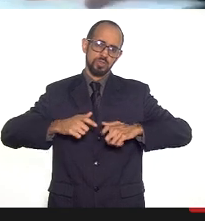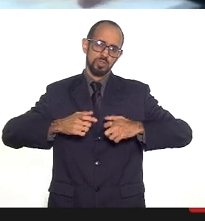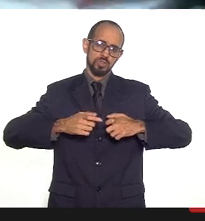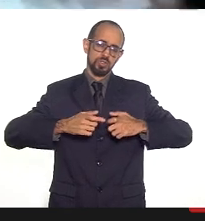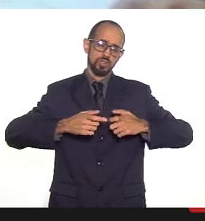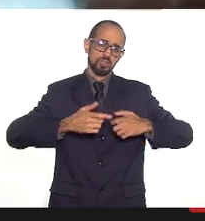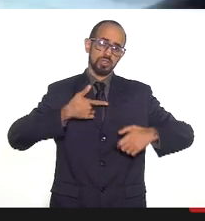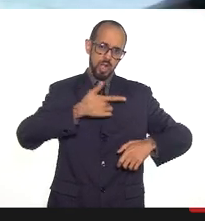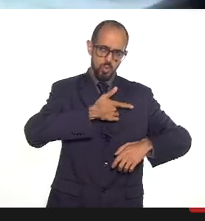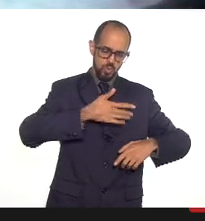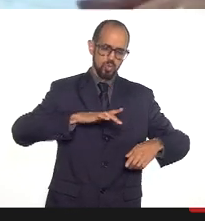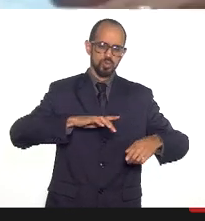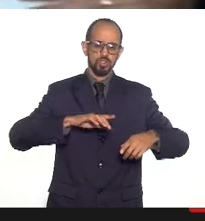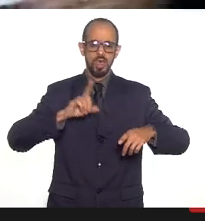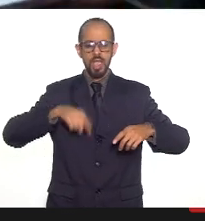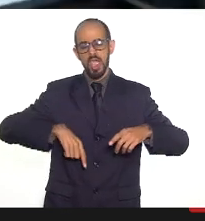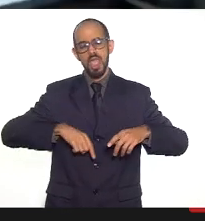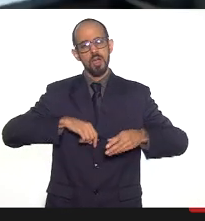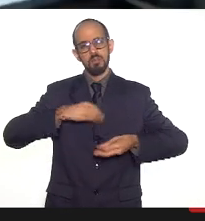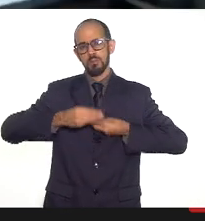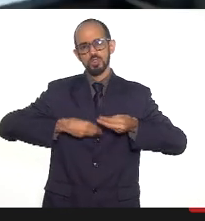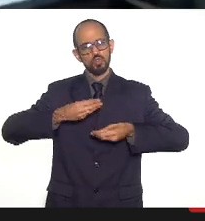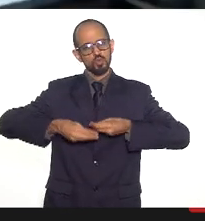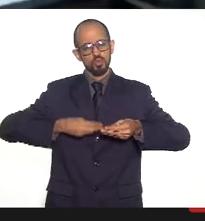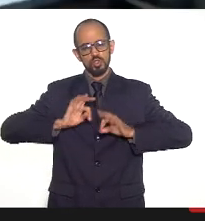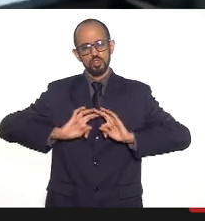eu acho que é uma mistura de tudo eu acho que a gente